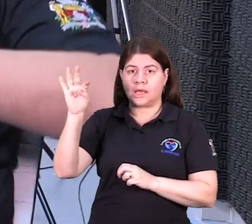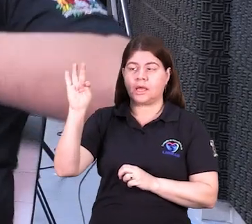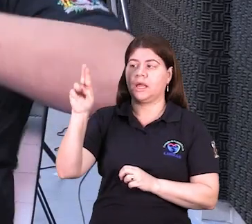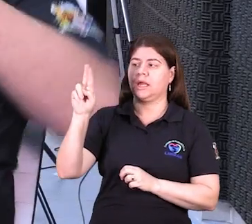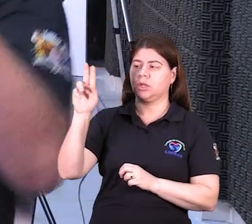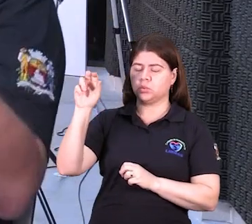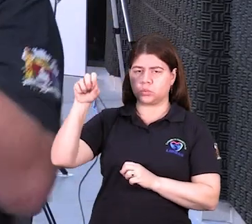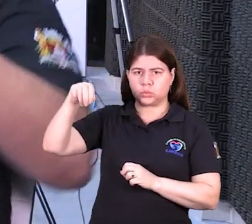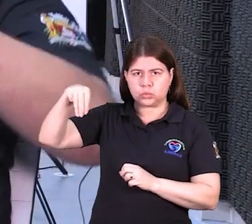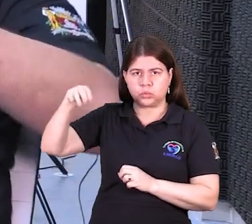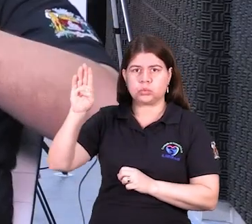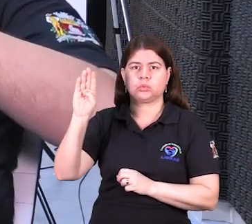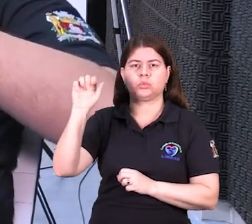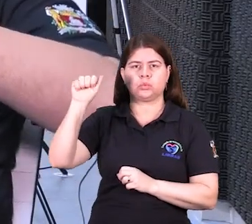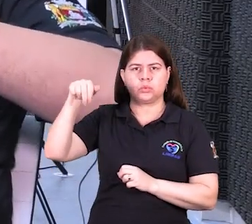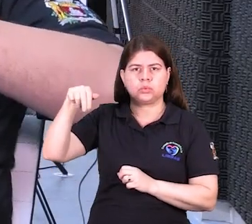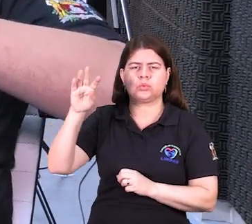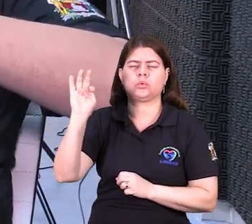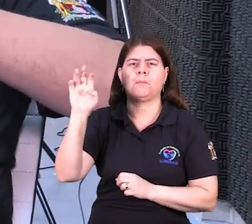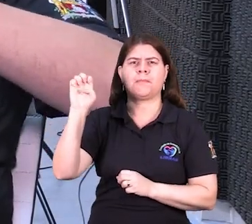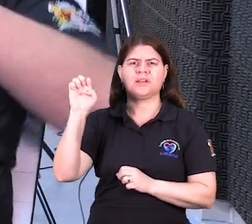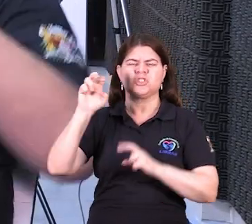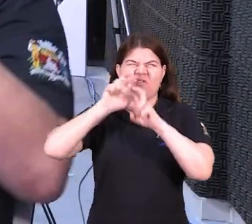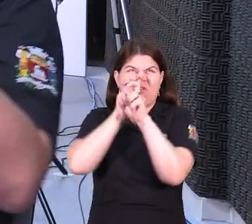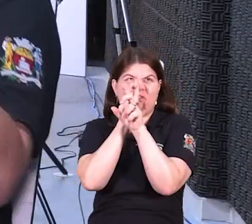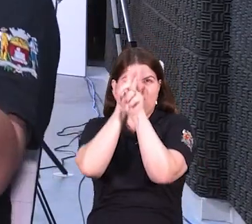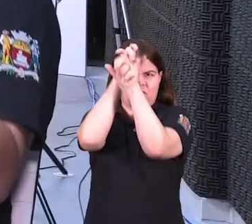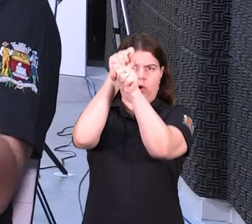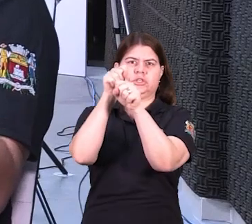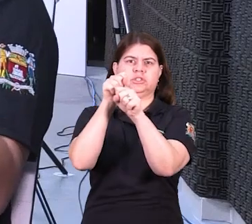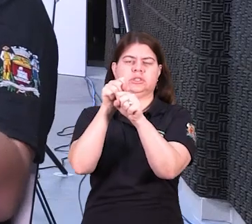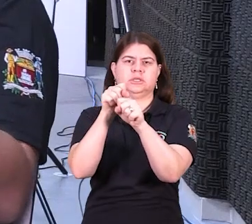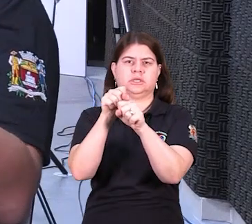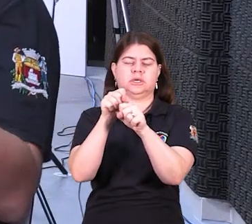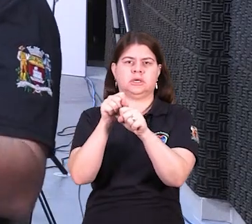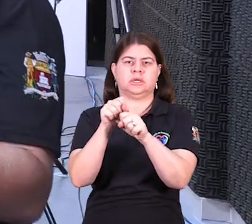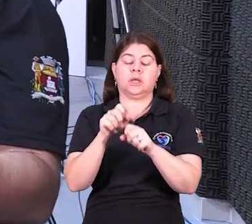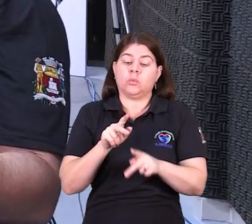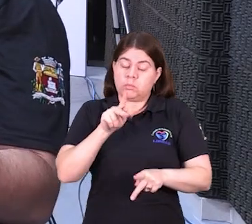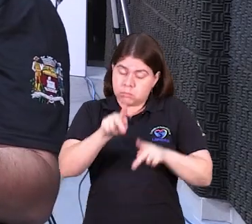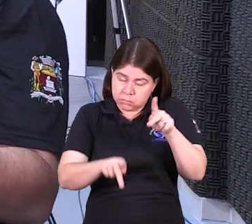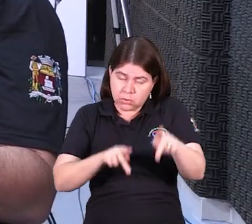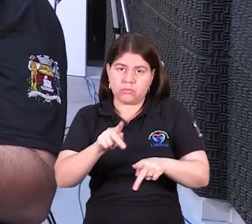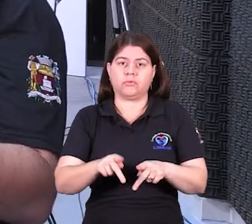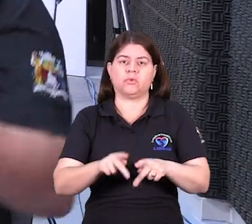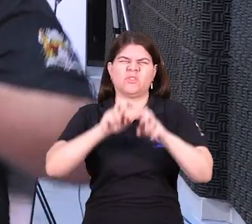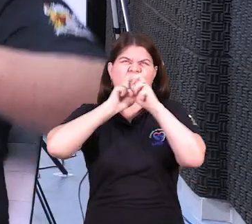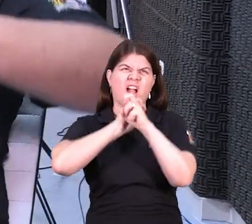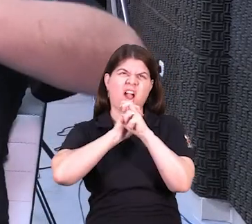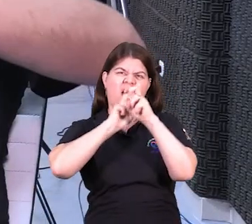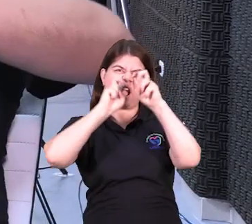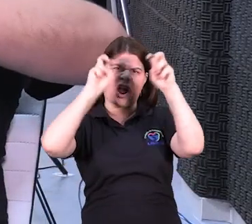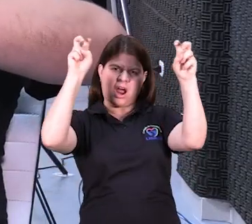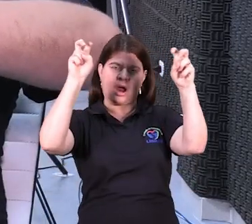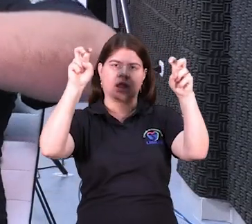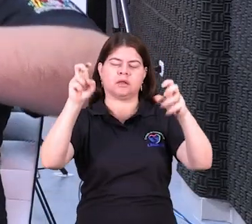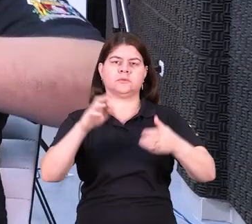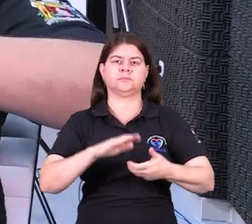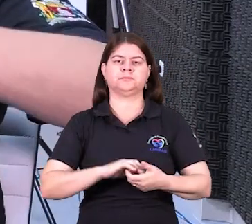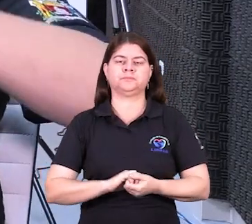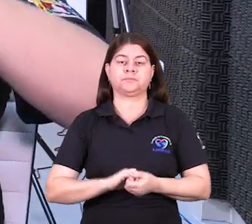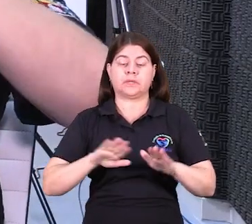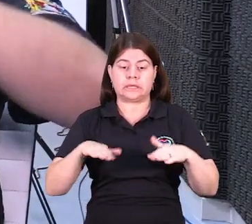um grito muito forte, o retumbante ele está enfatizando que é mais forte ainda. É o povo que soltou. Então